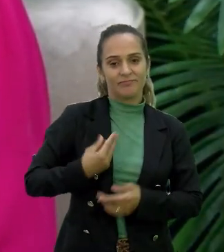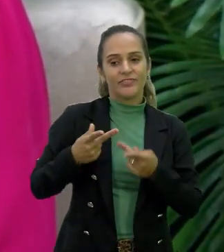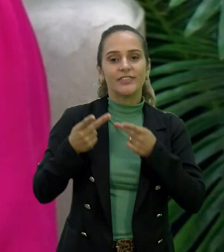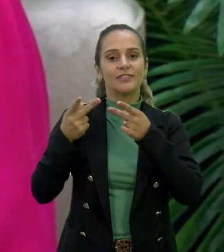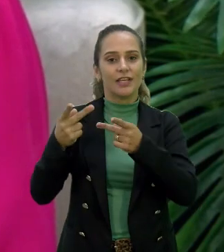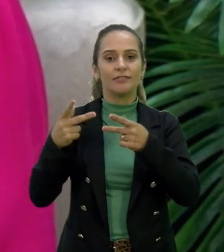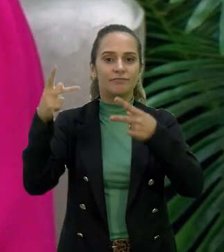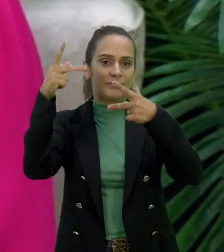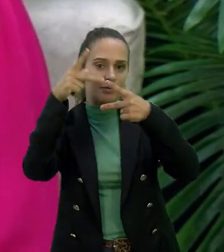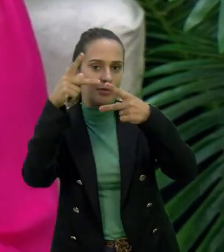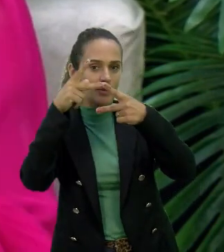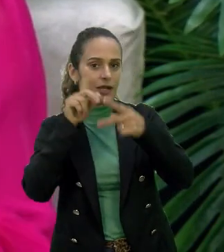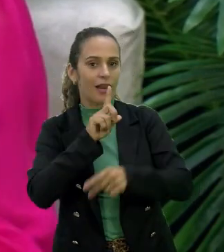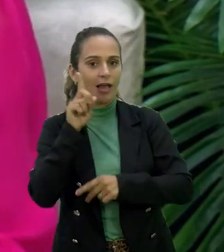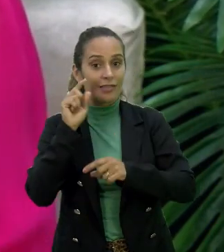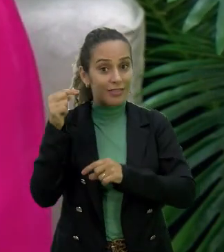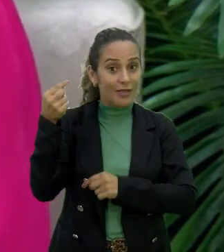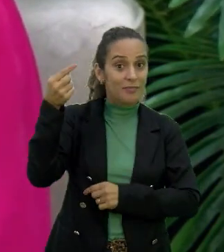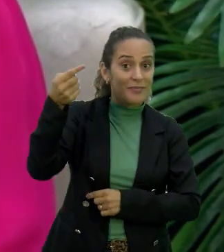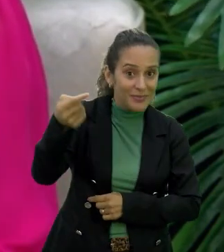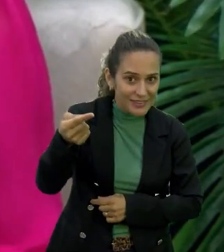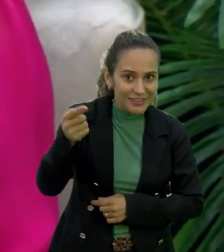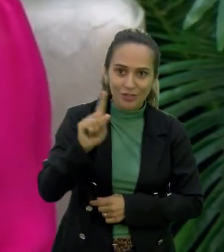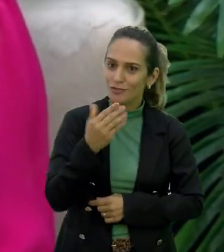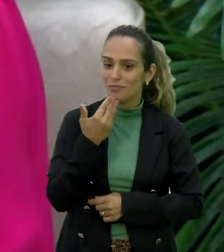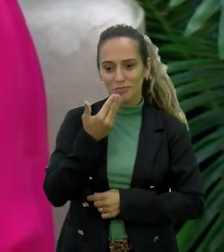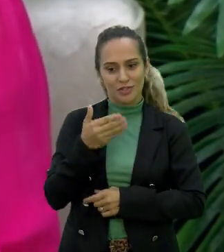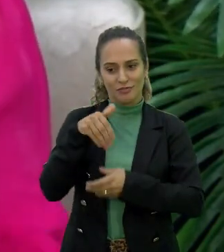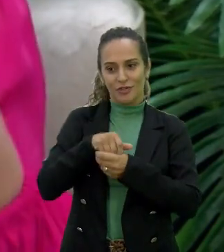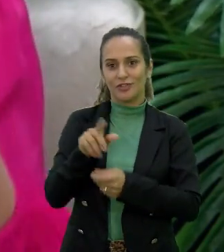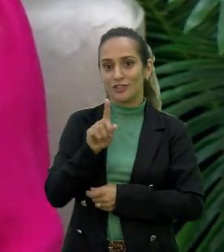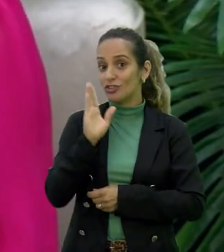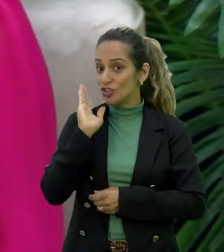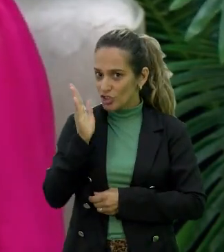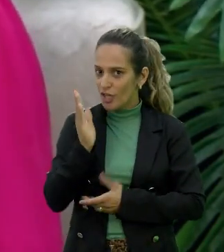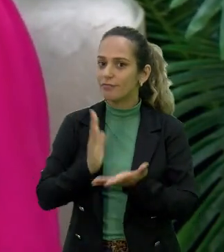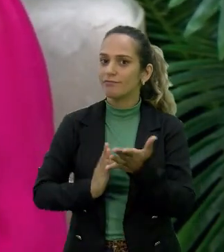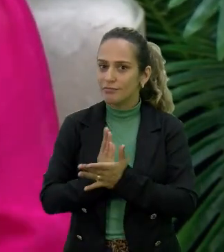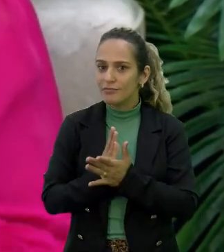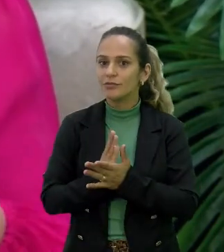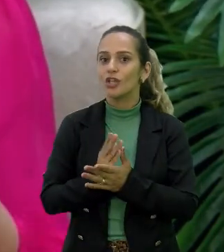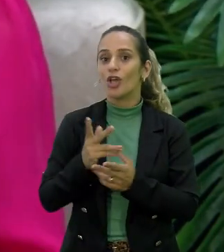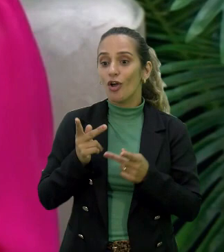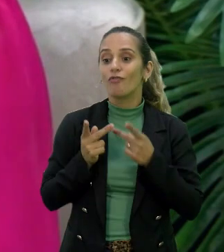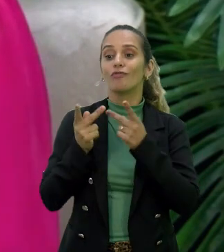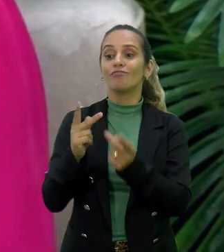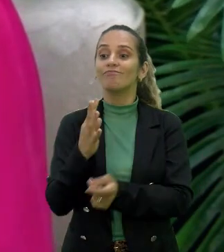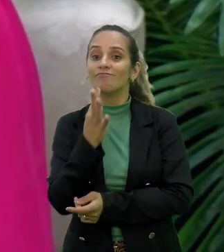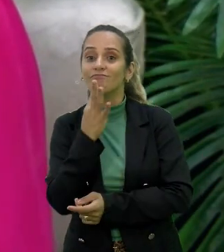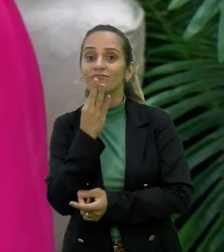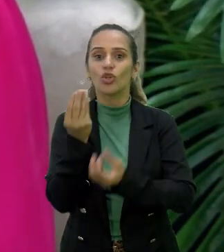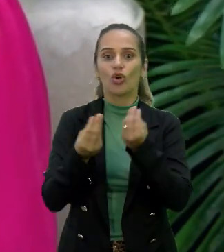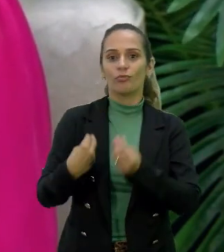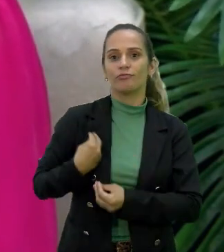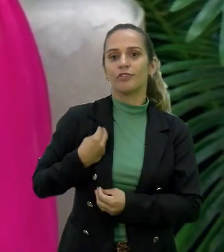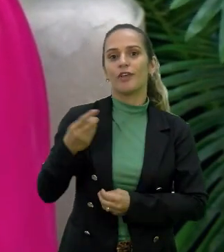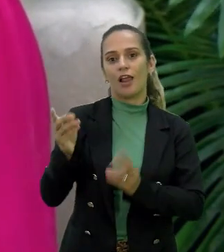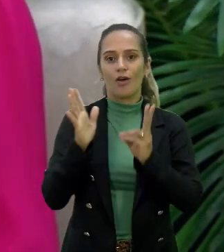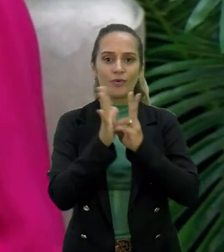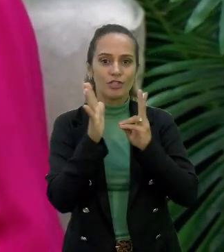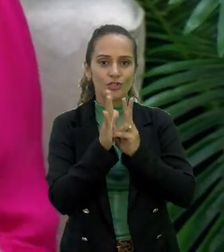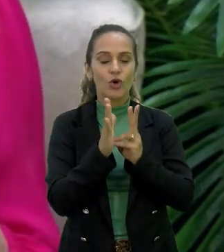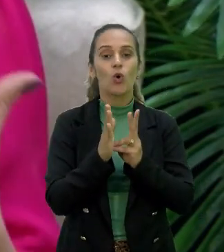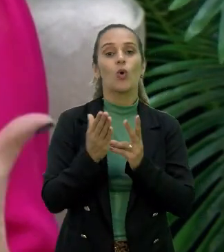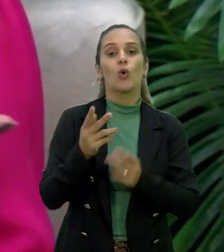em Nova Mamoré depois da eleição gente eu nem fui lá pedir voto eu fui realmente já estava Eleita eu fui lá para conhecer a realidade deles